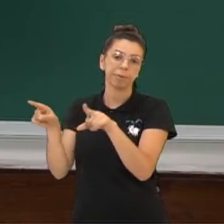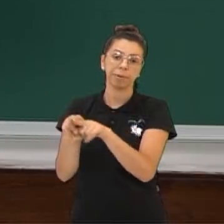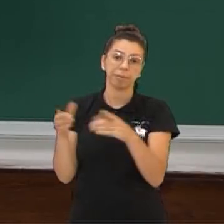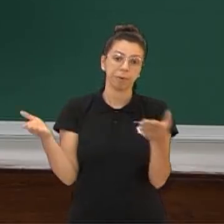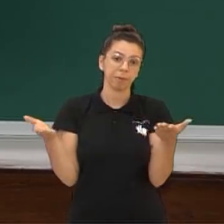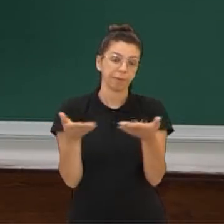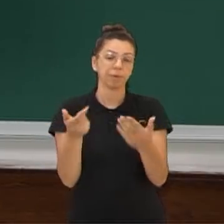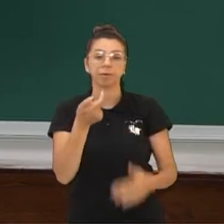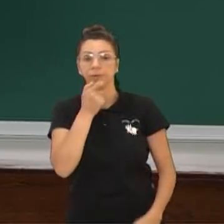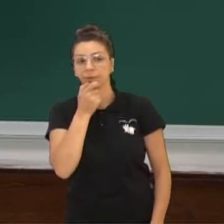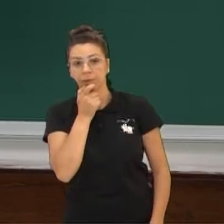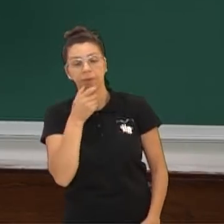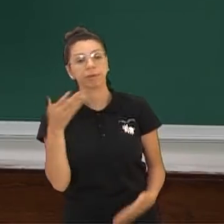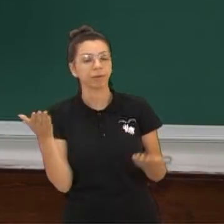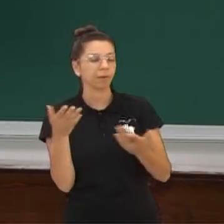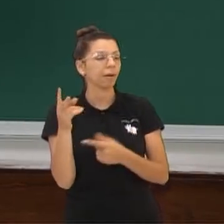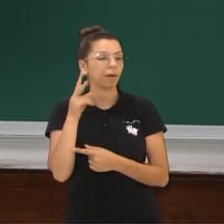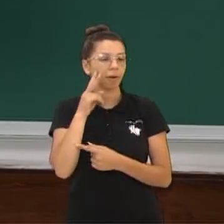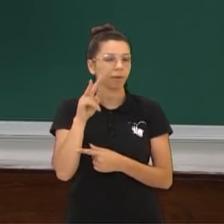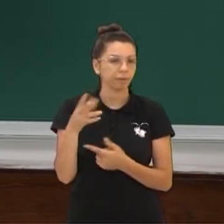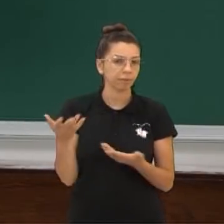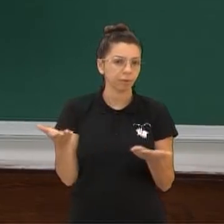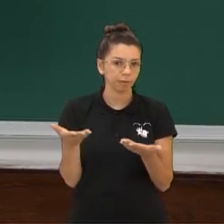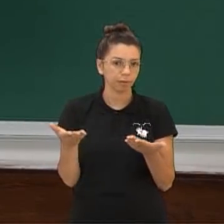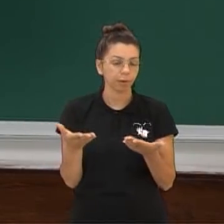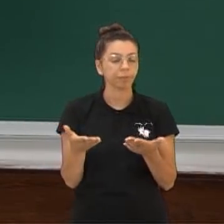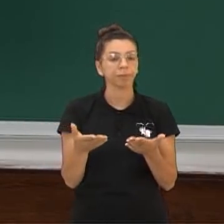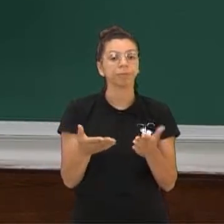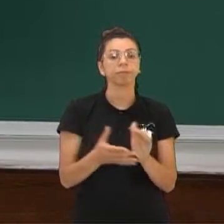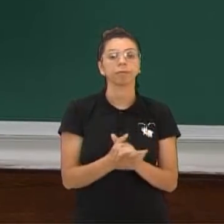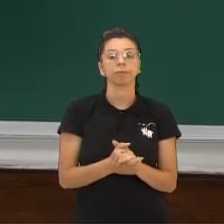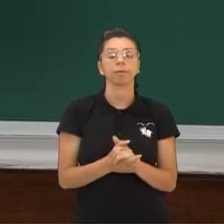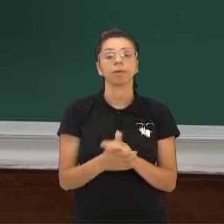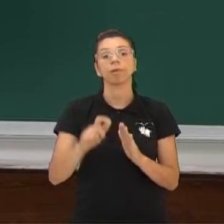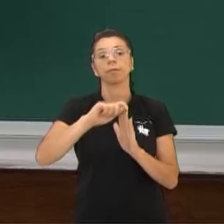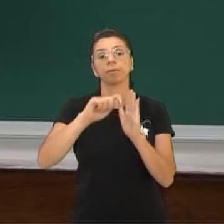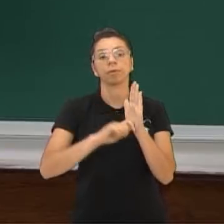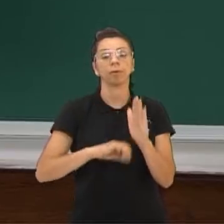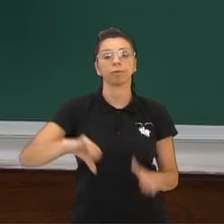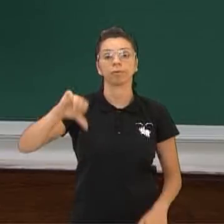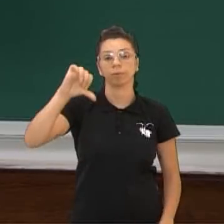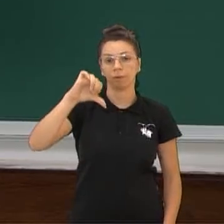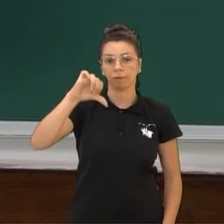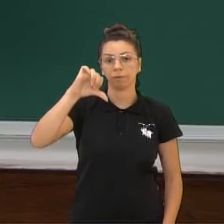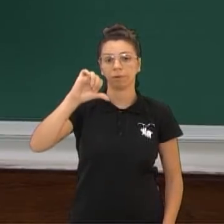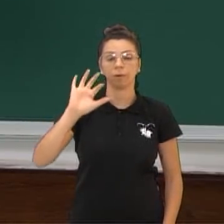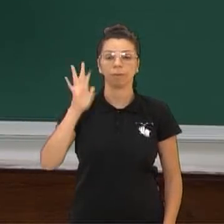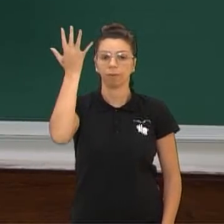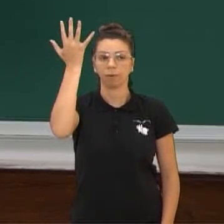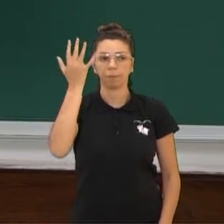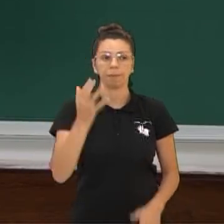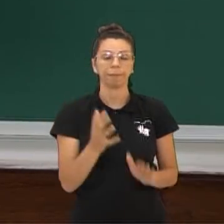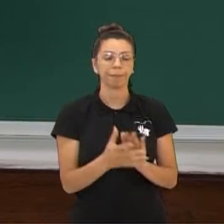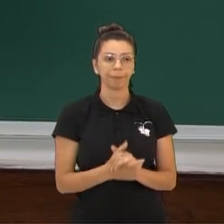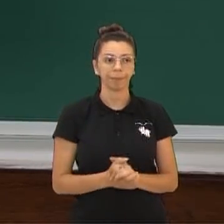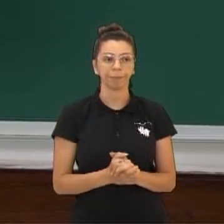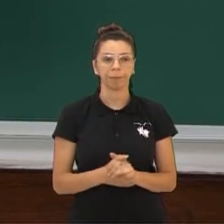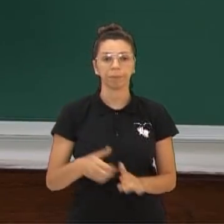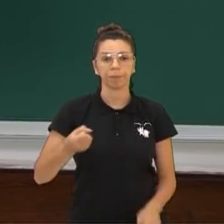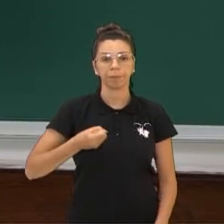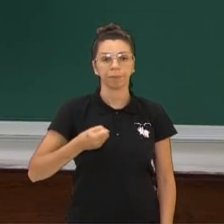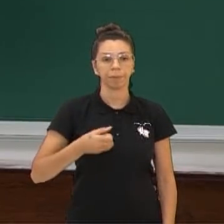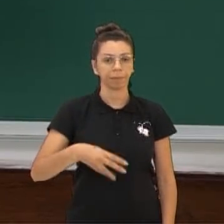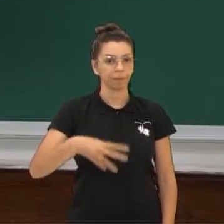atual Inglaterra, que foi o que a gente viu agora. Isso aconteceu, então, lá no século 9. What happened in Britain